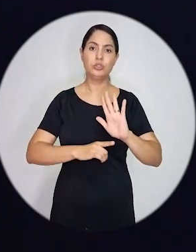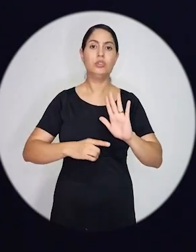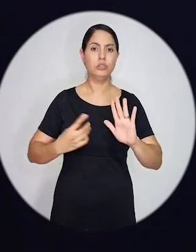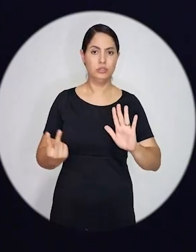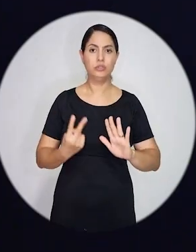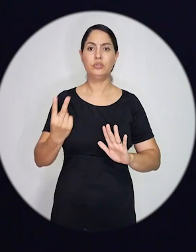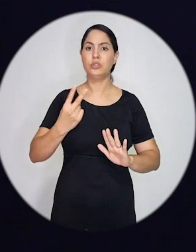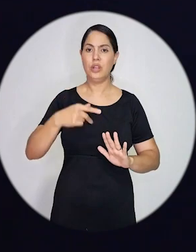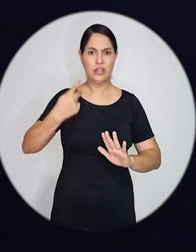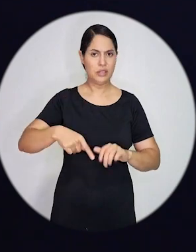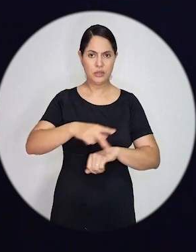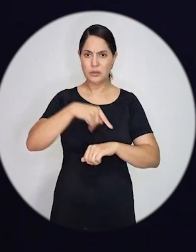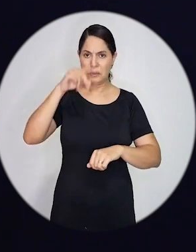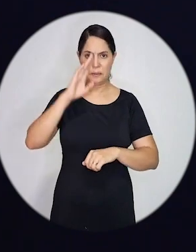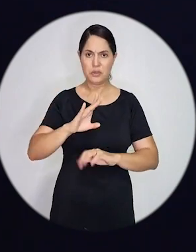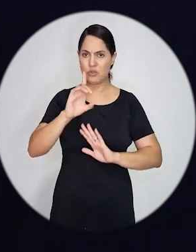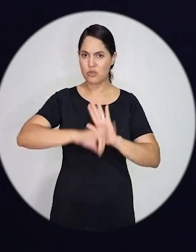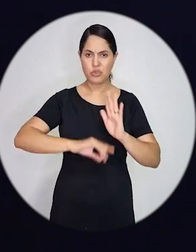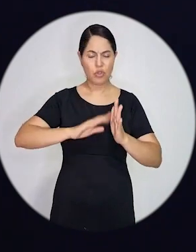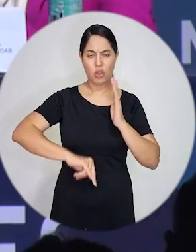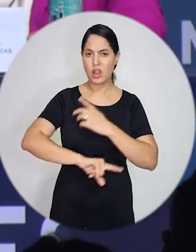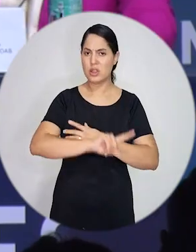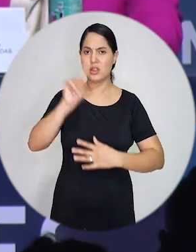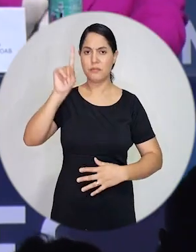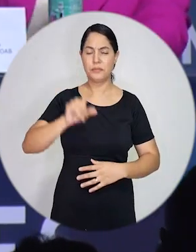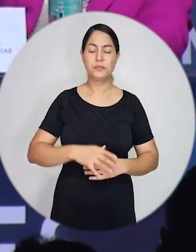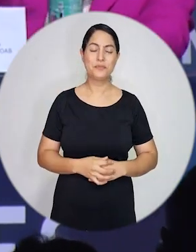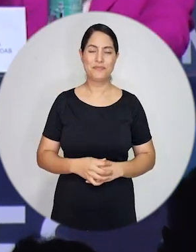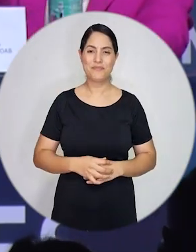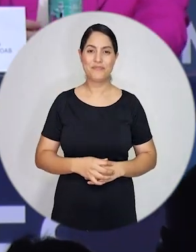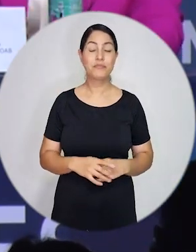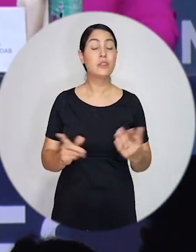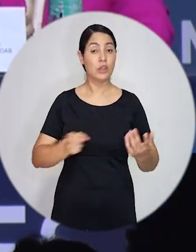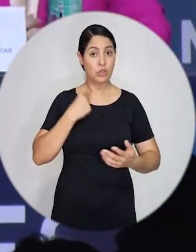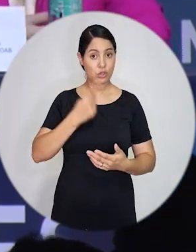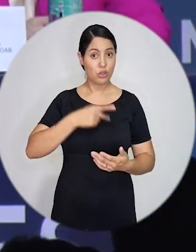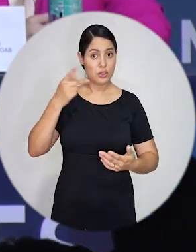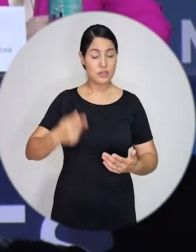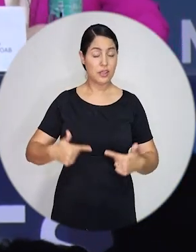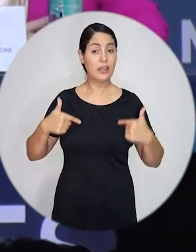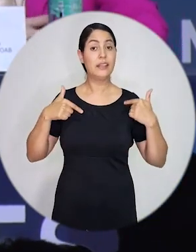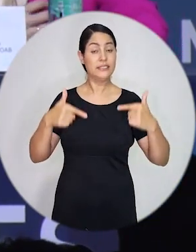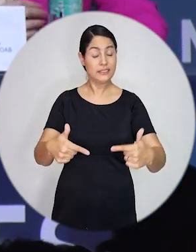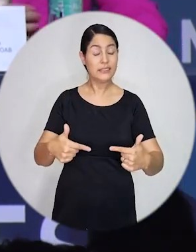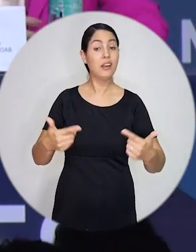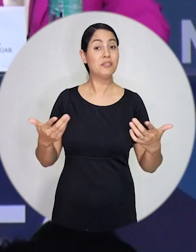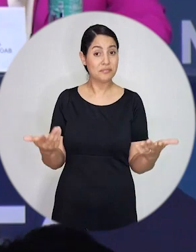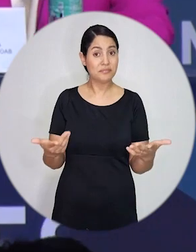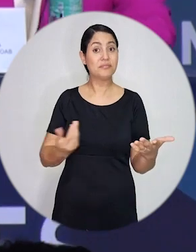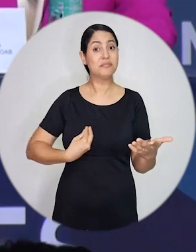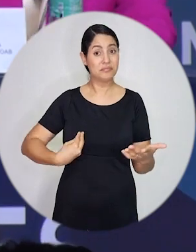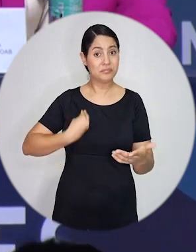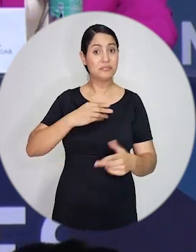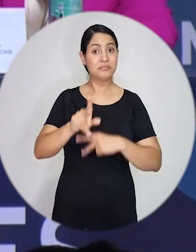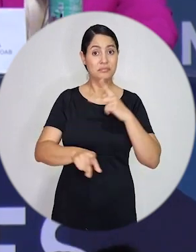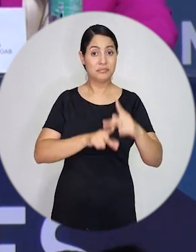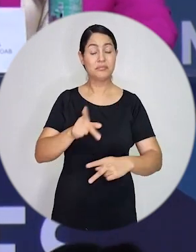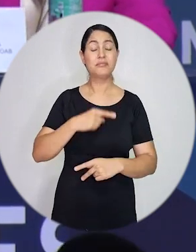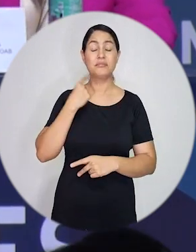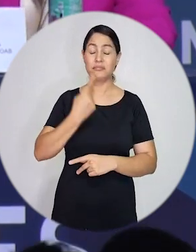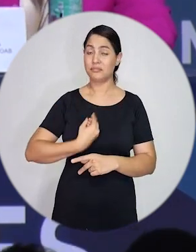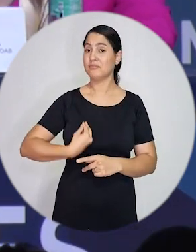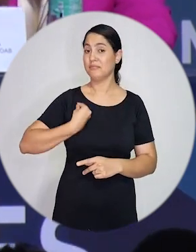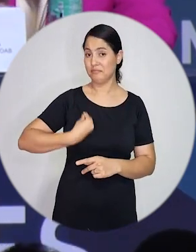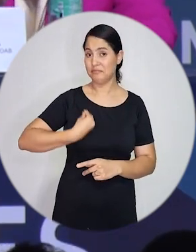vale, nenhuma prerrogativa a menos no Brasil. Essa é a diferença que nós fazemos na vida